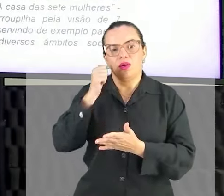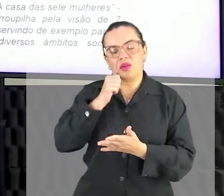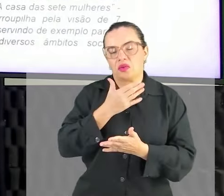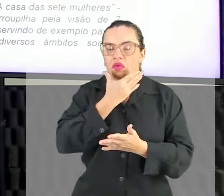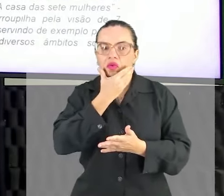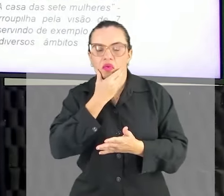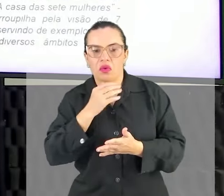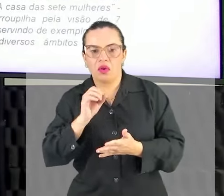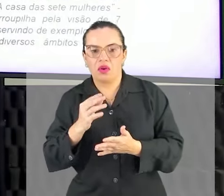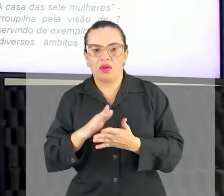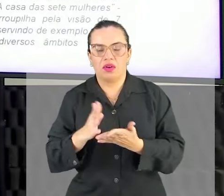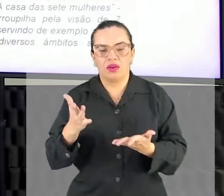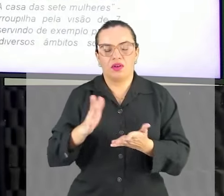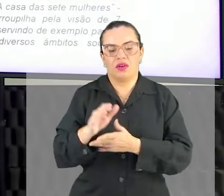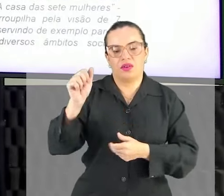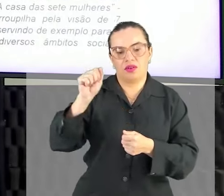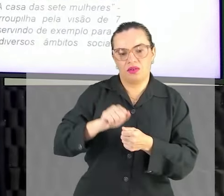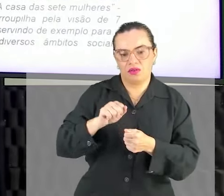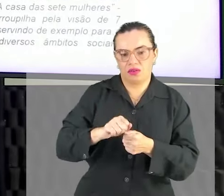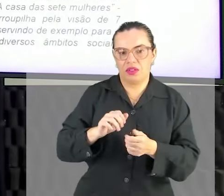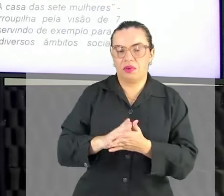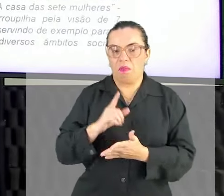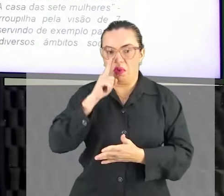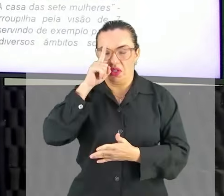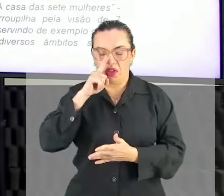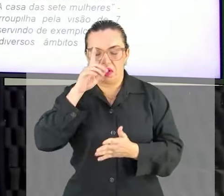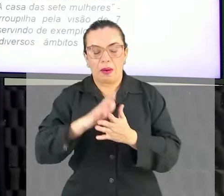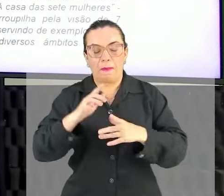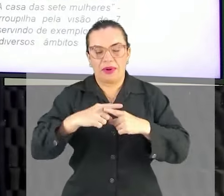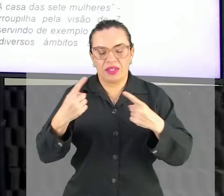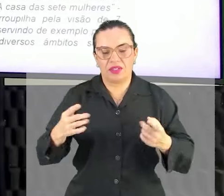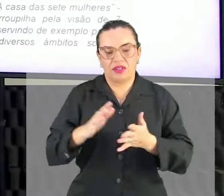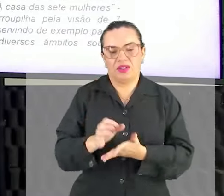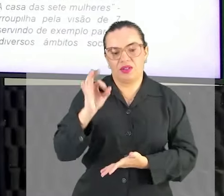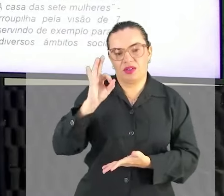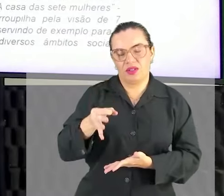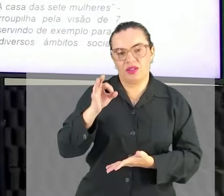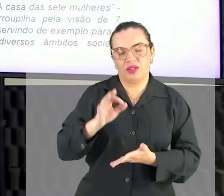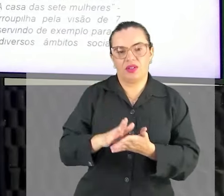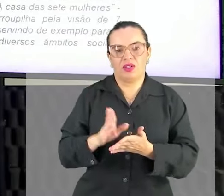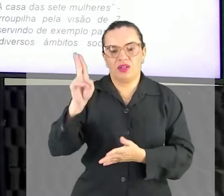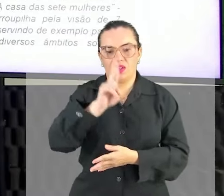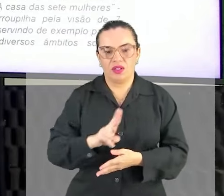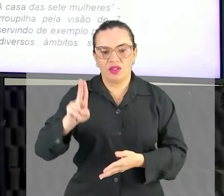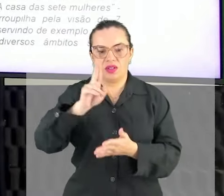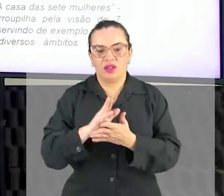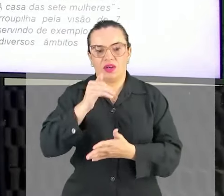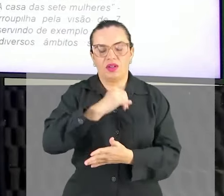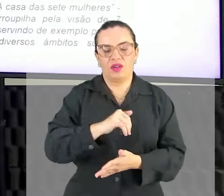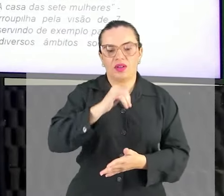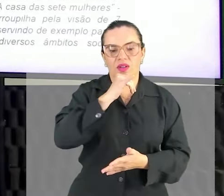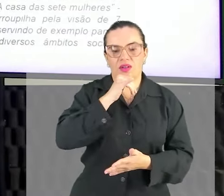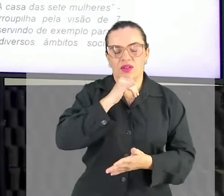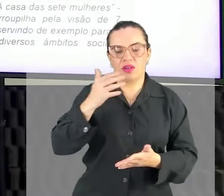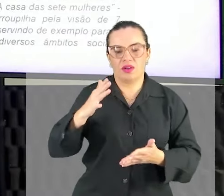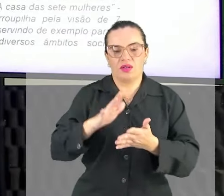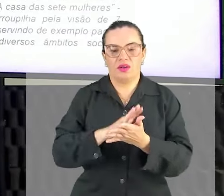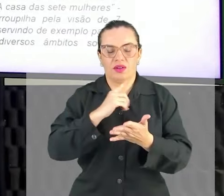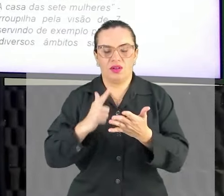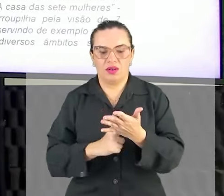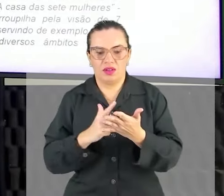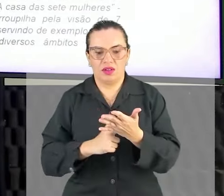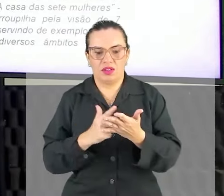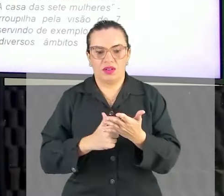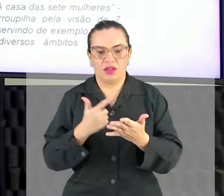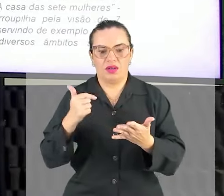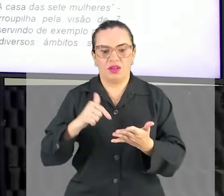coisa extremamente arriscada, mas que deu certo. Ela utilizou como exemplificação uma obra que